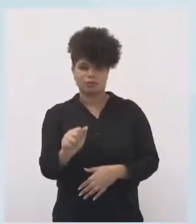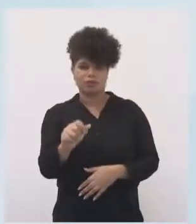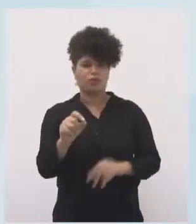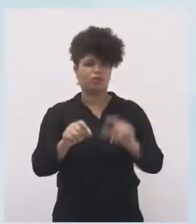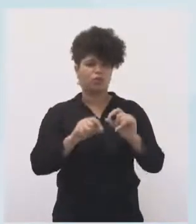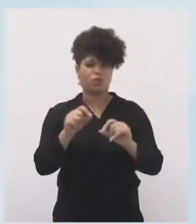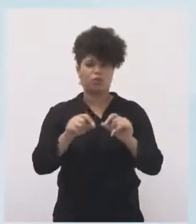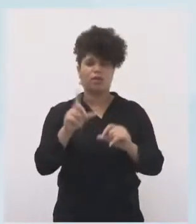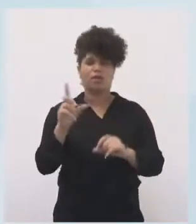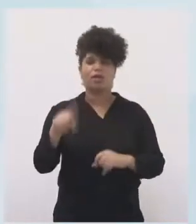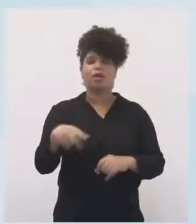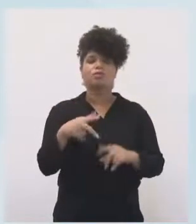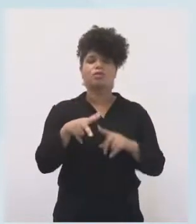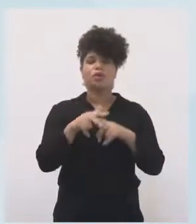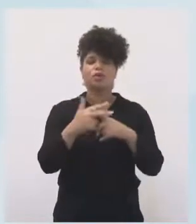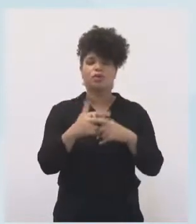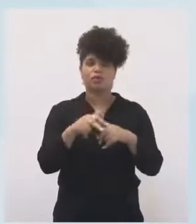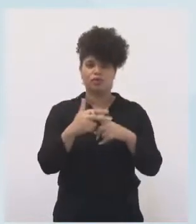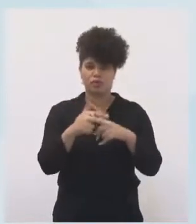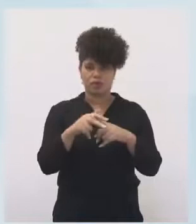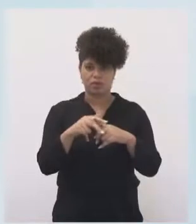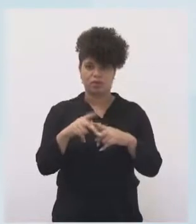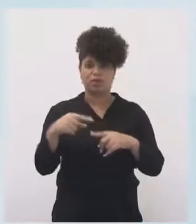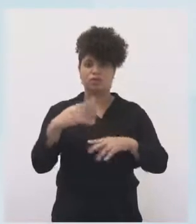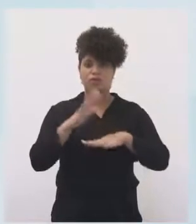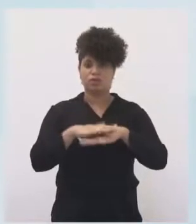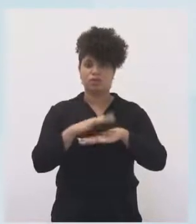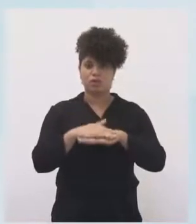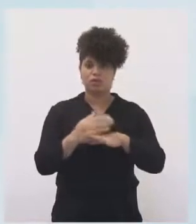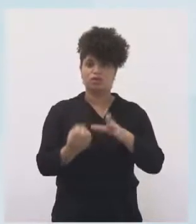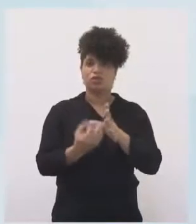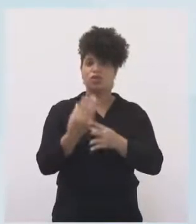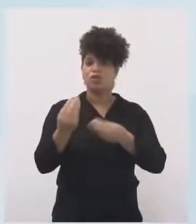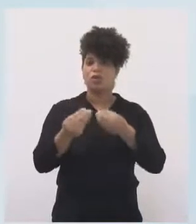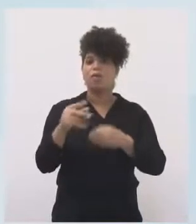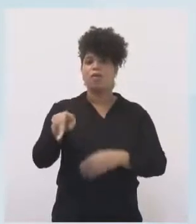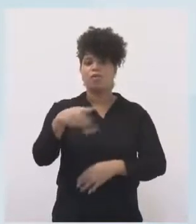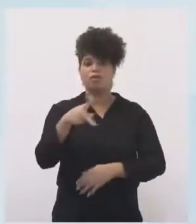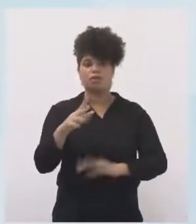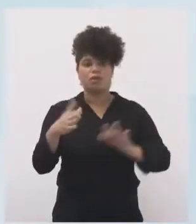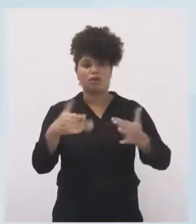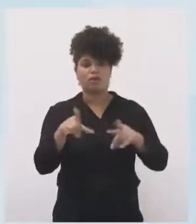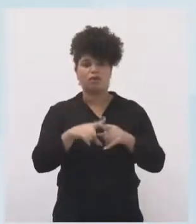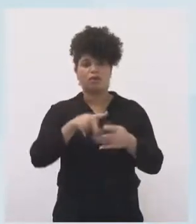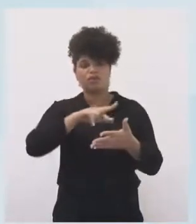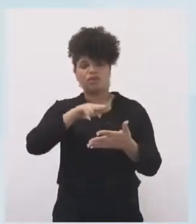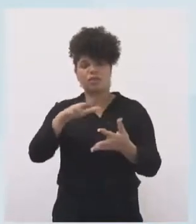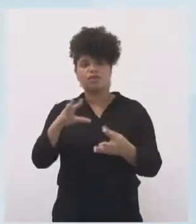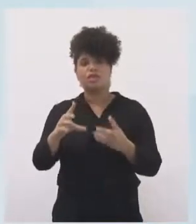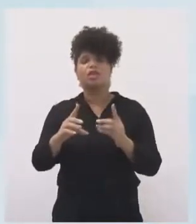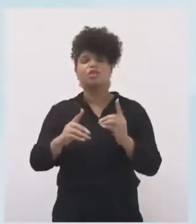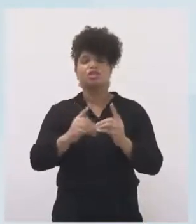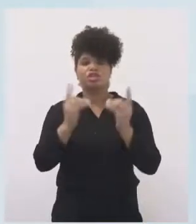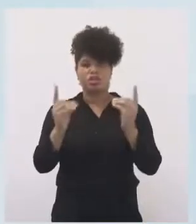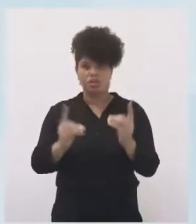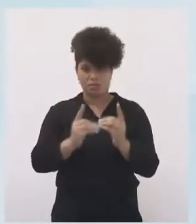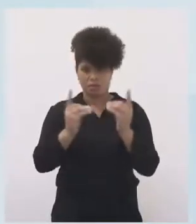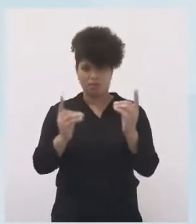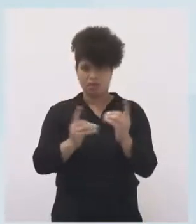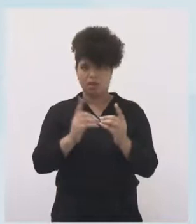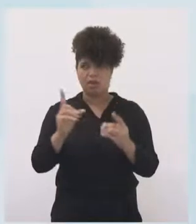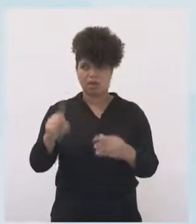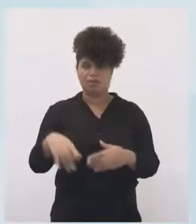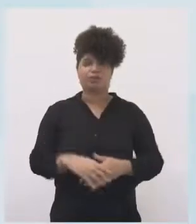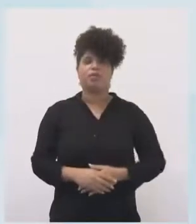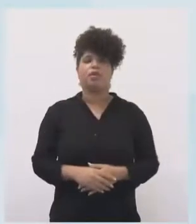é uma ferramenta que foi desenvolvida pensando nos professores e nas suas dinâmicas de sala de aula. É uma ferramenta